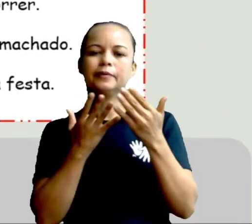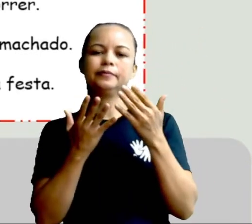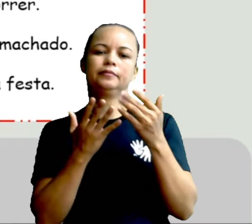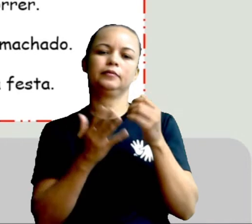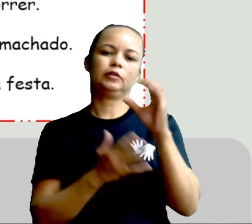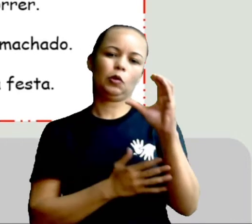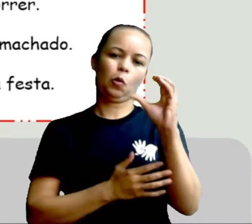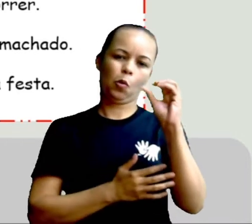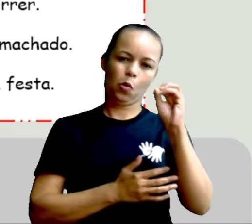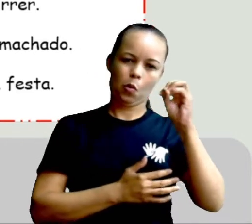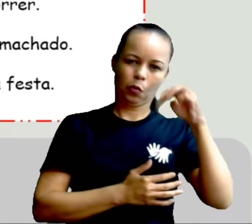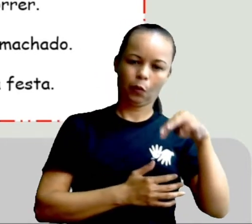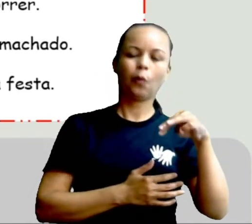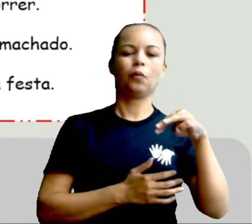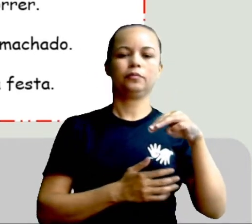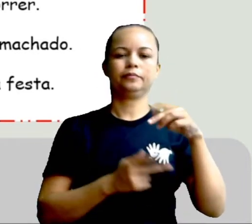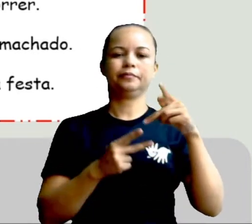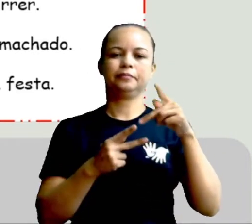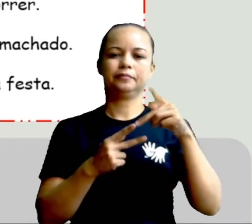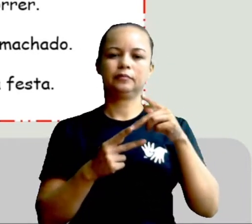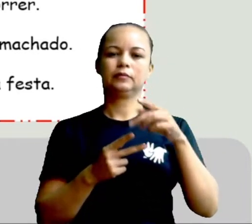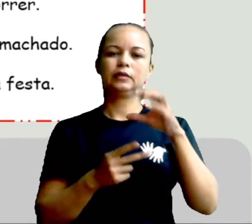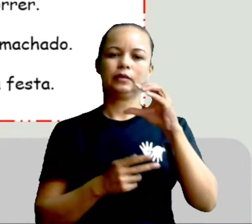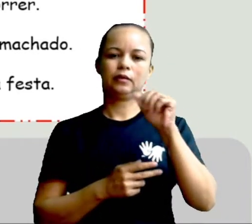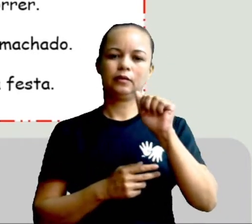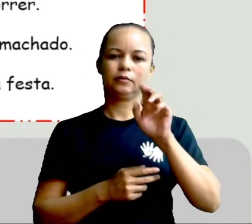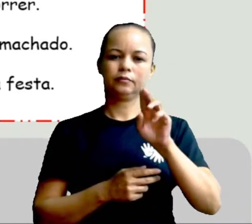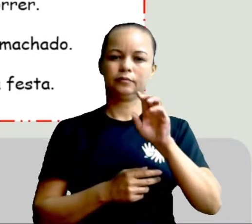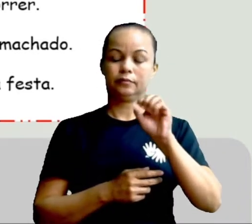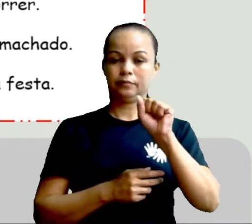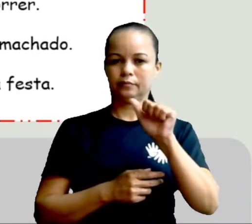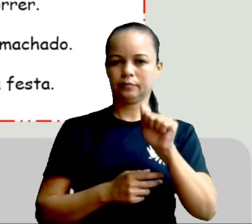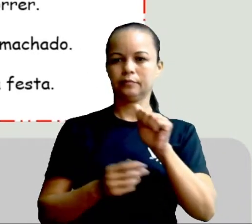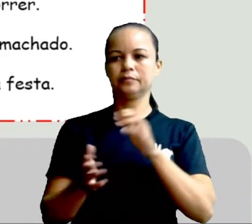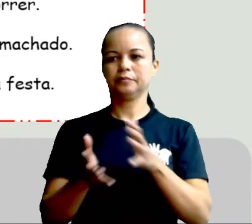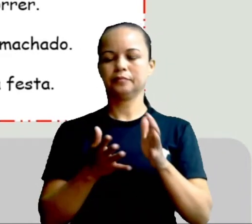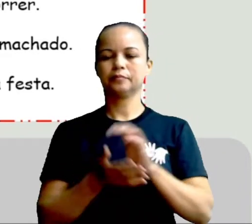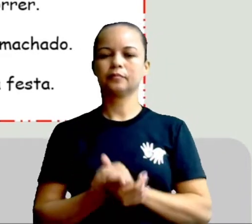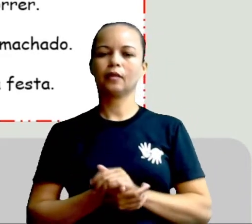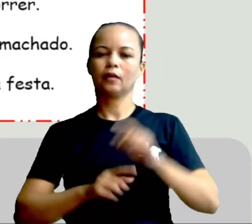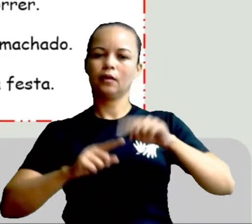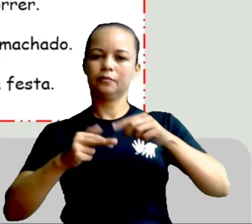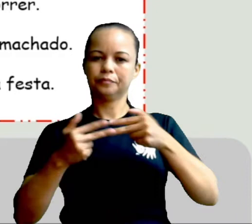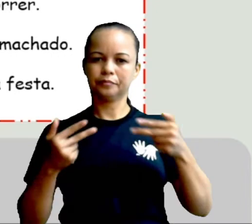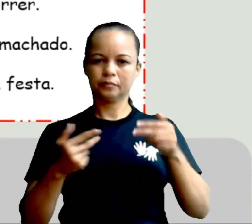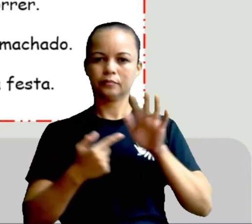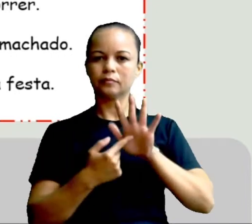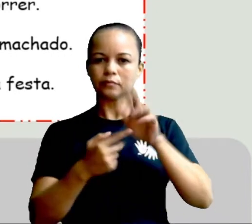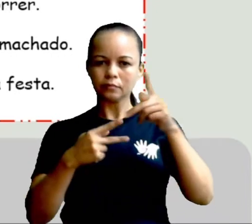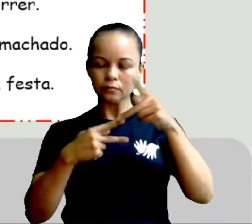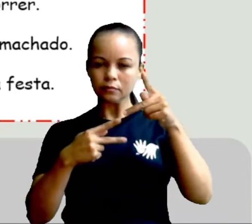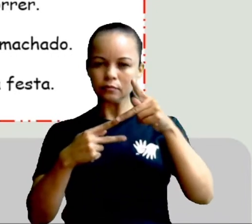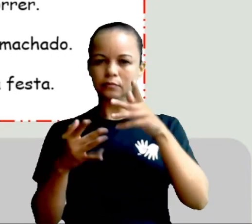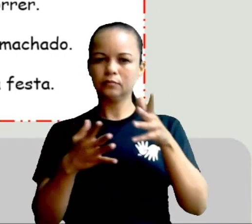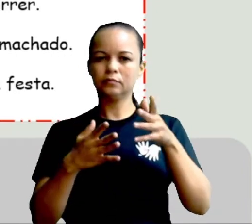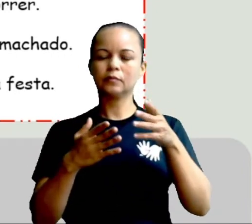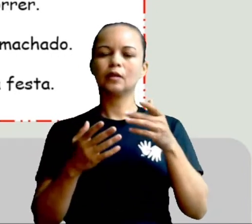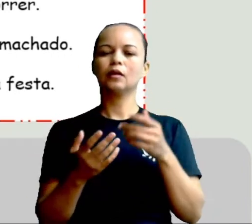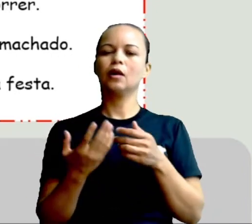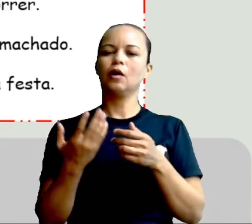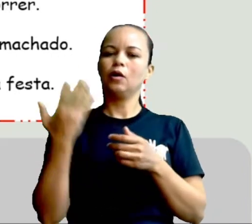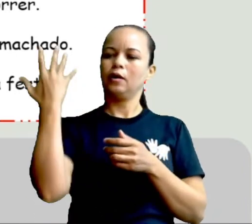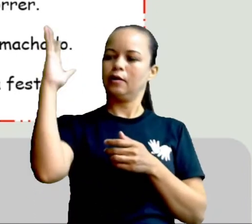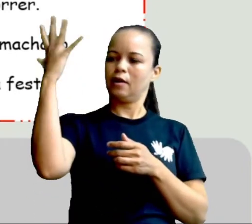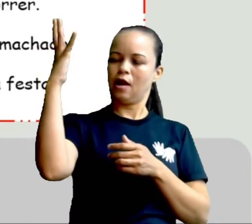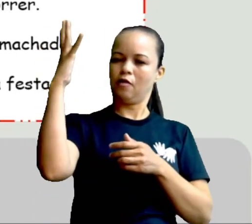seca, né? Com a seca. Então, temos aí uma causa. Preposição de instrumento, ele cortou a